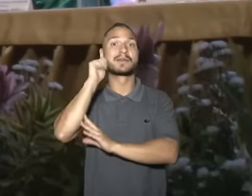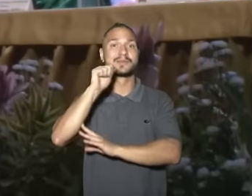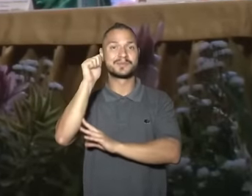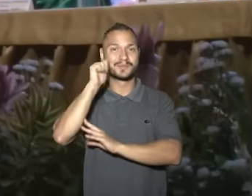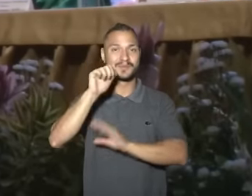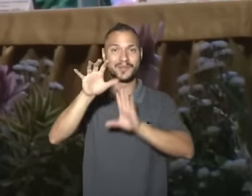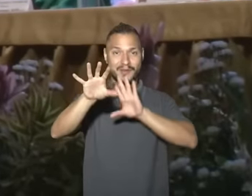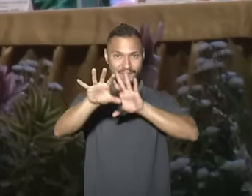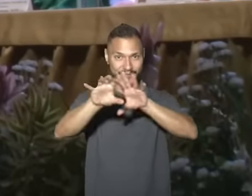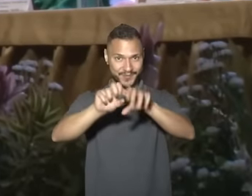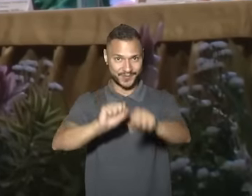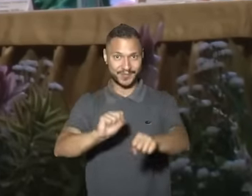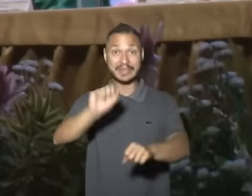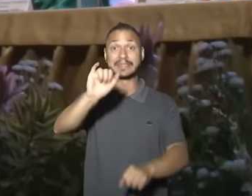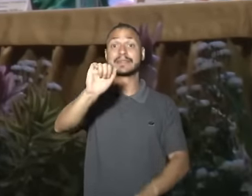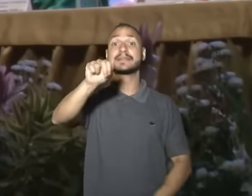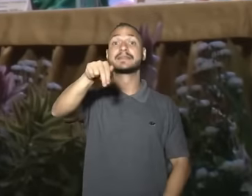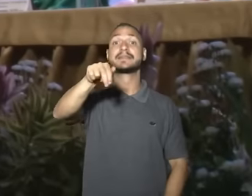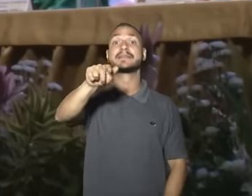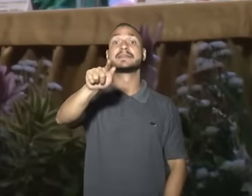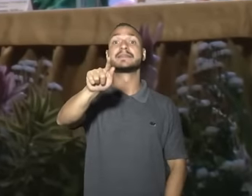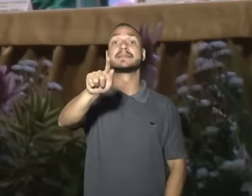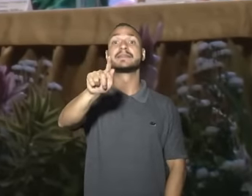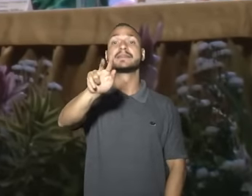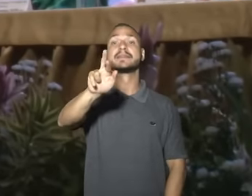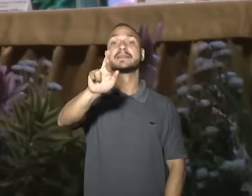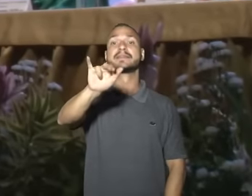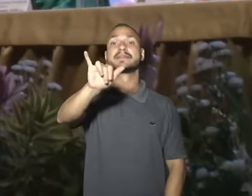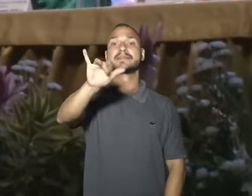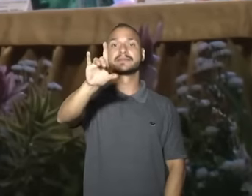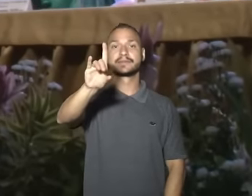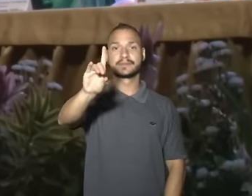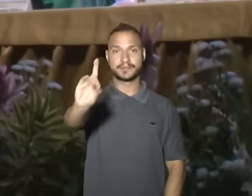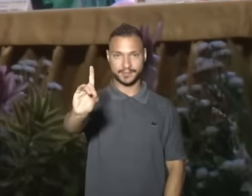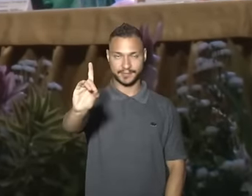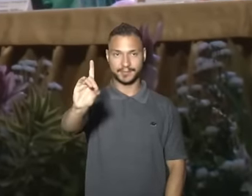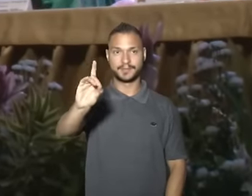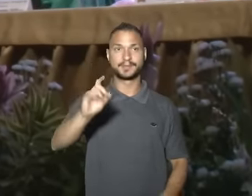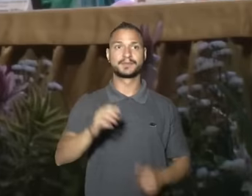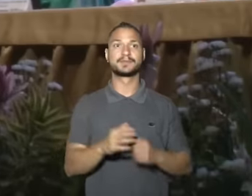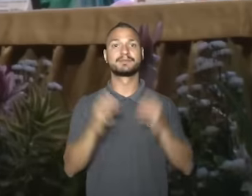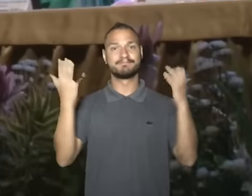formanda Ingrid Carol Gonçalves.